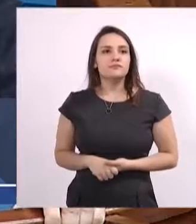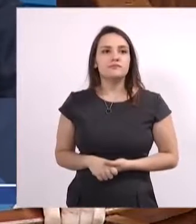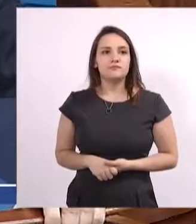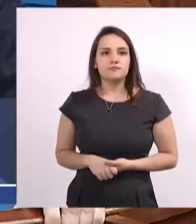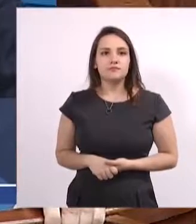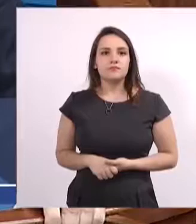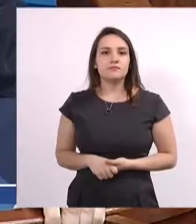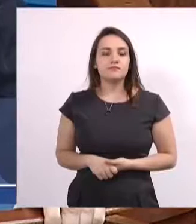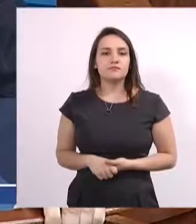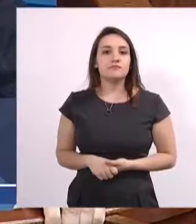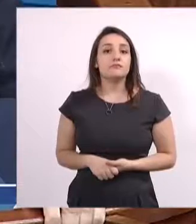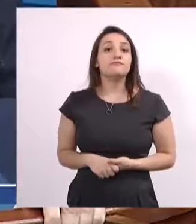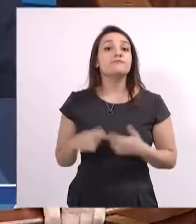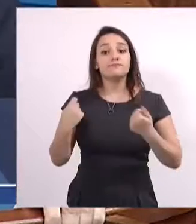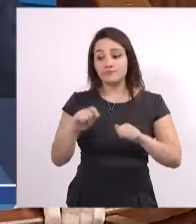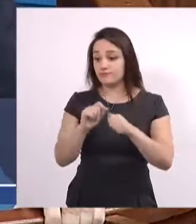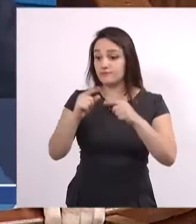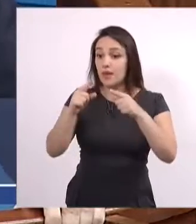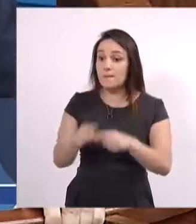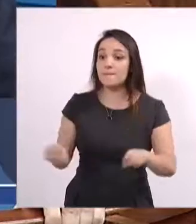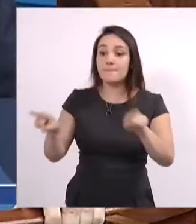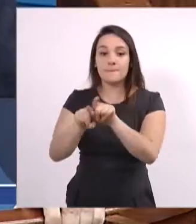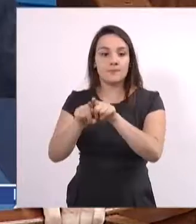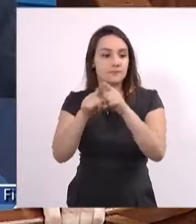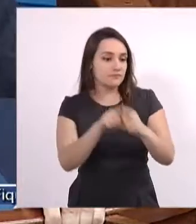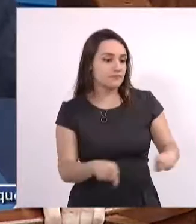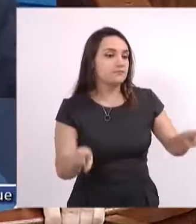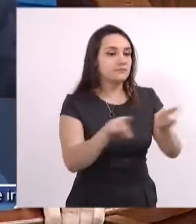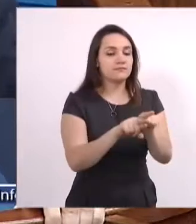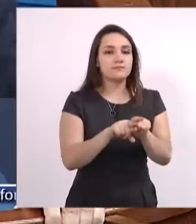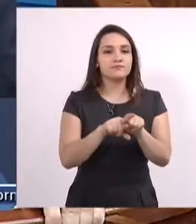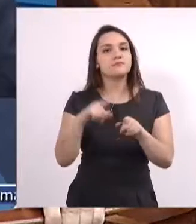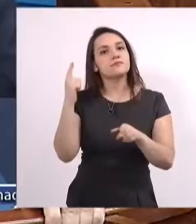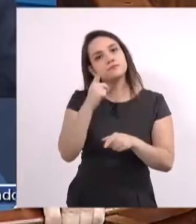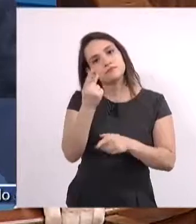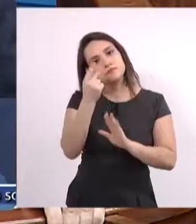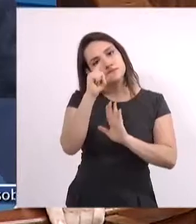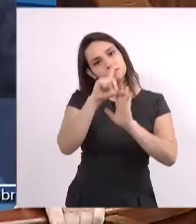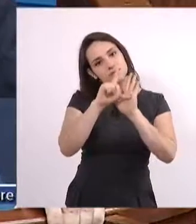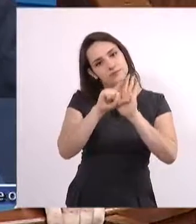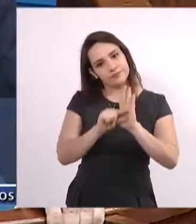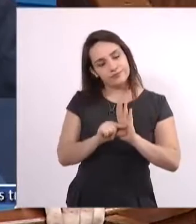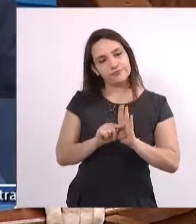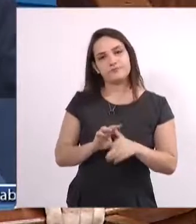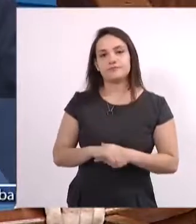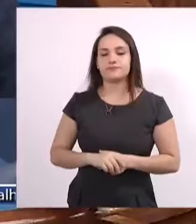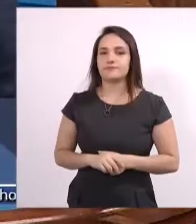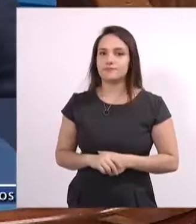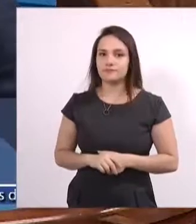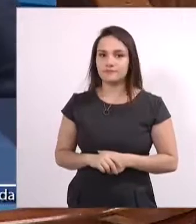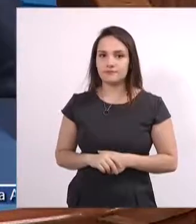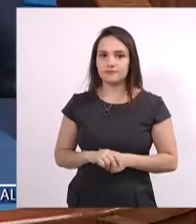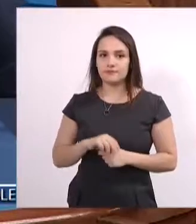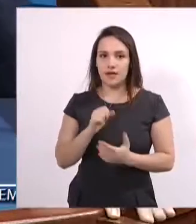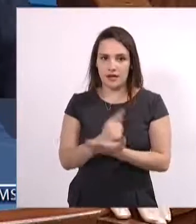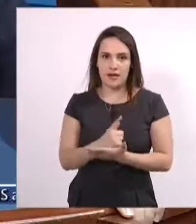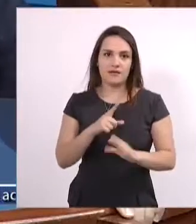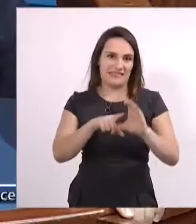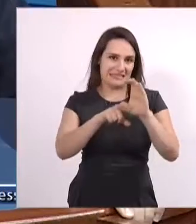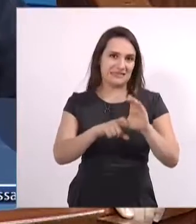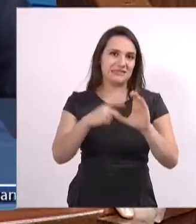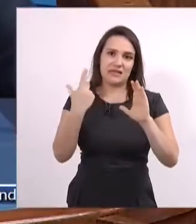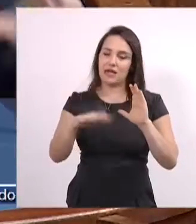Fazendo ações em conjunto, você diminui custos. Você aumenta a